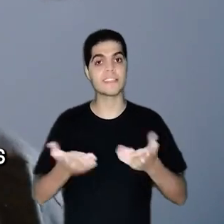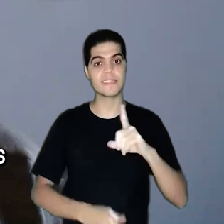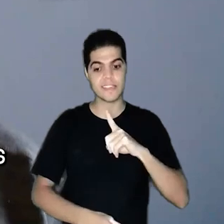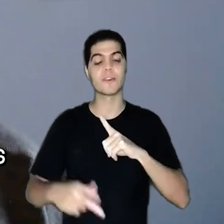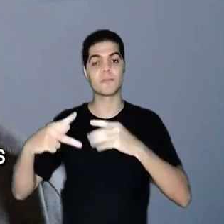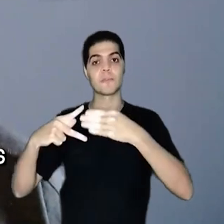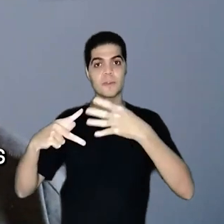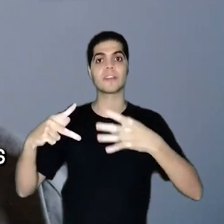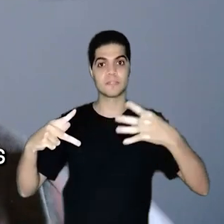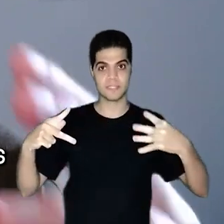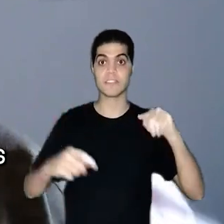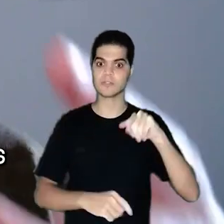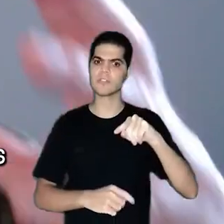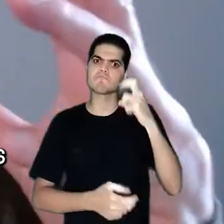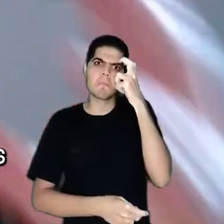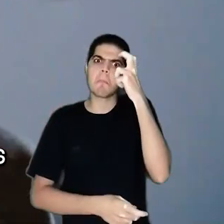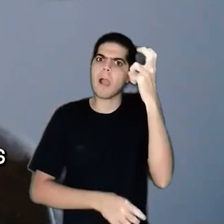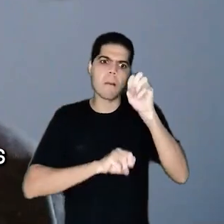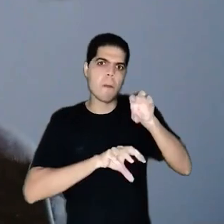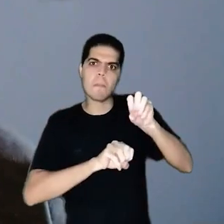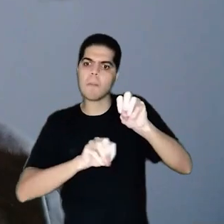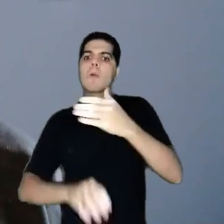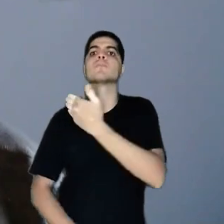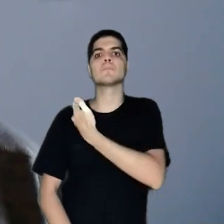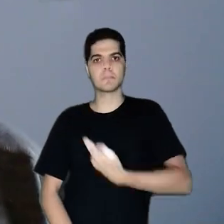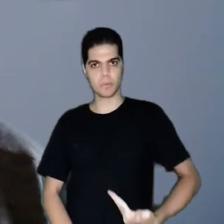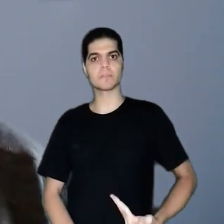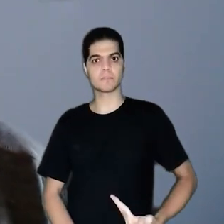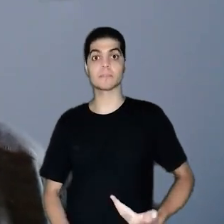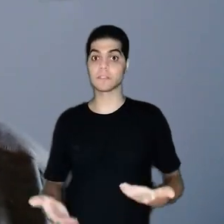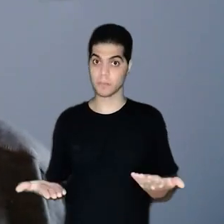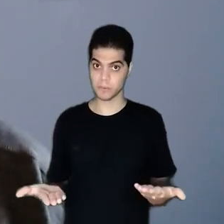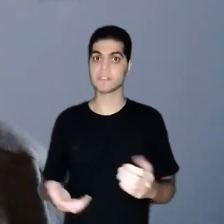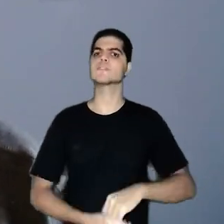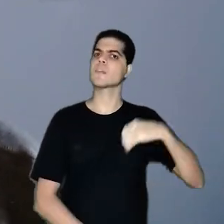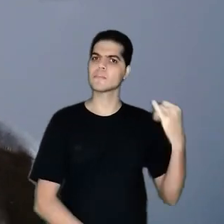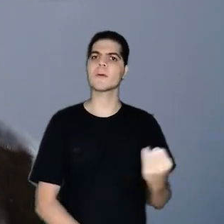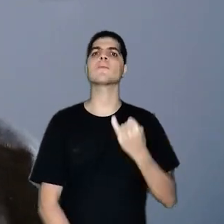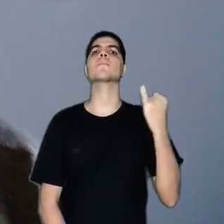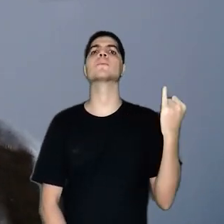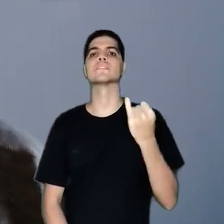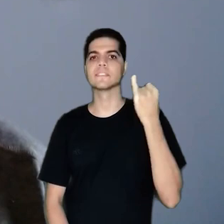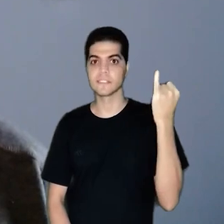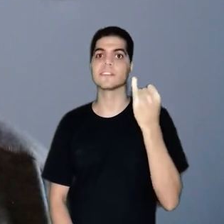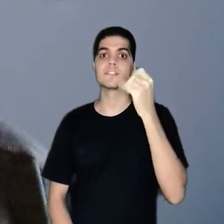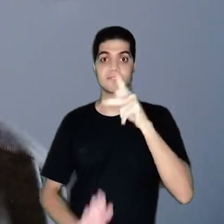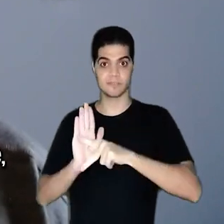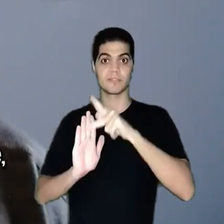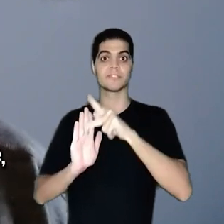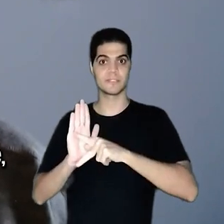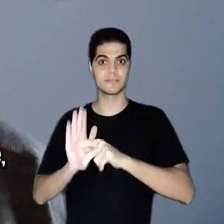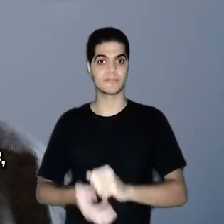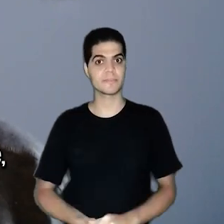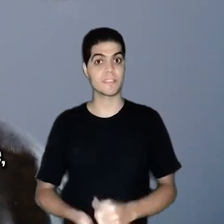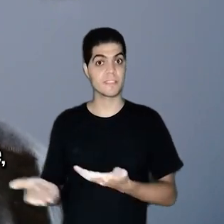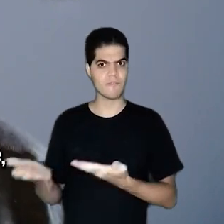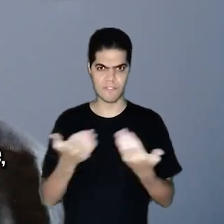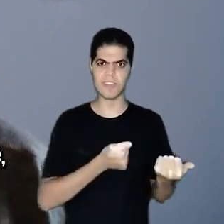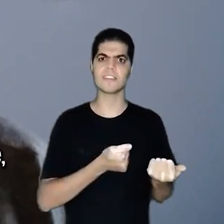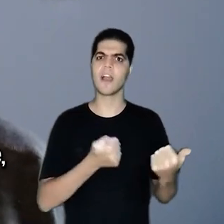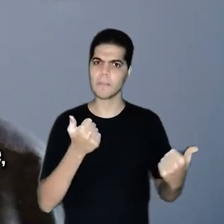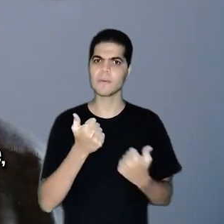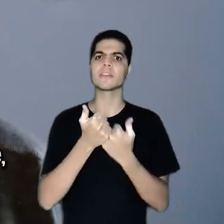aqui é femos o papel de intelectuais públicos e por isso é tão importante esse projeto vamos